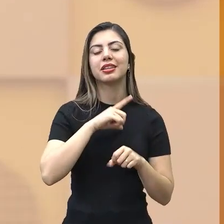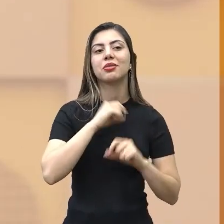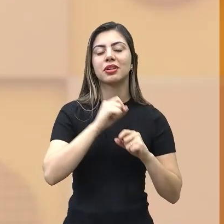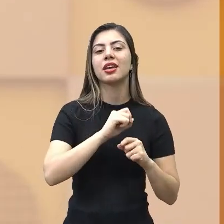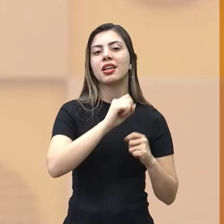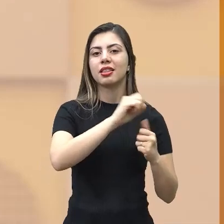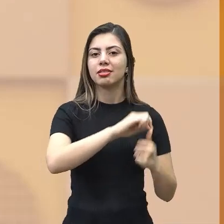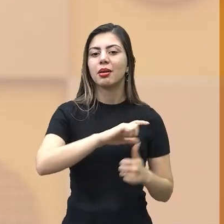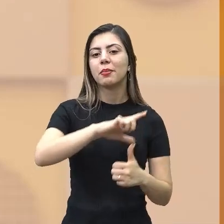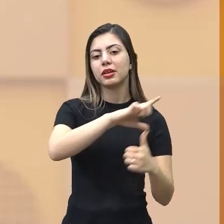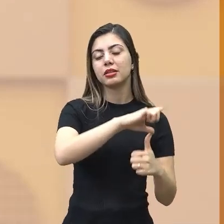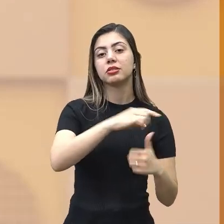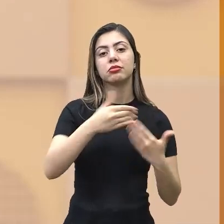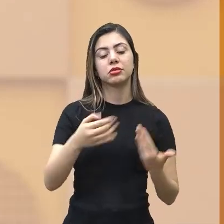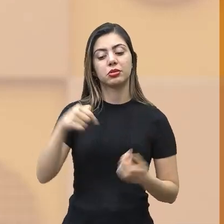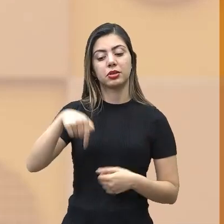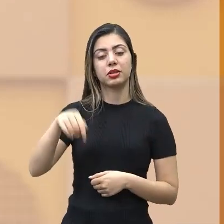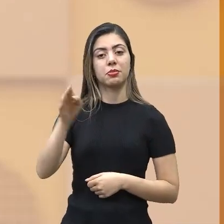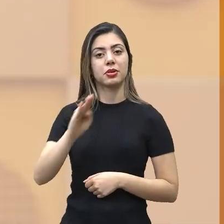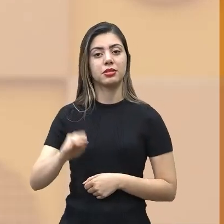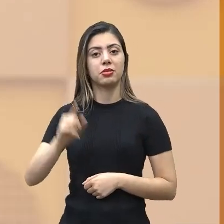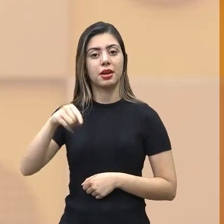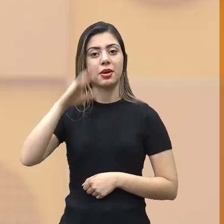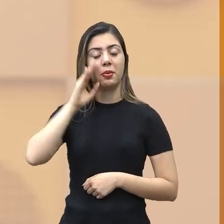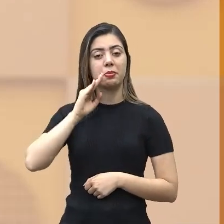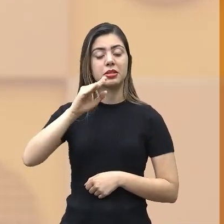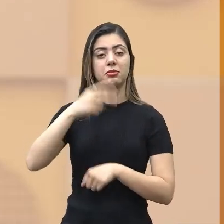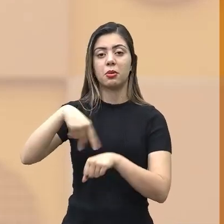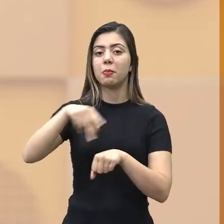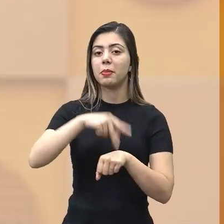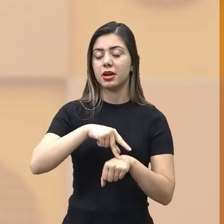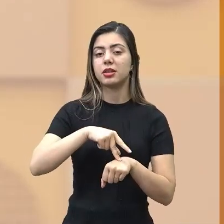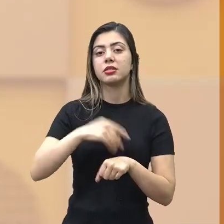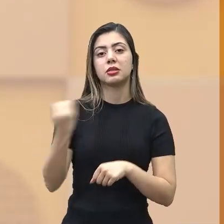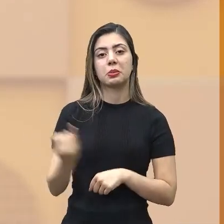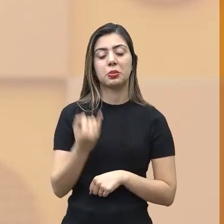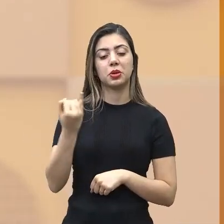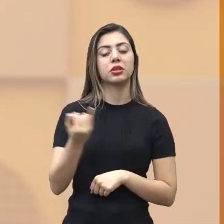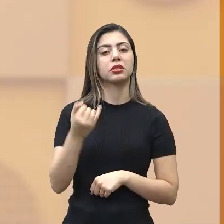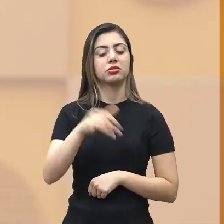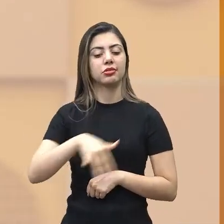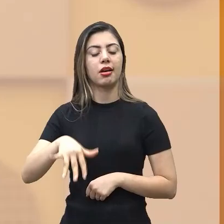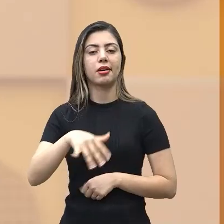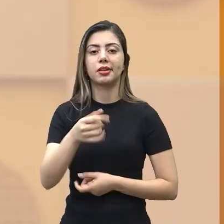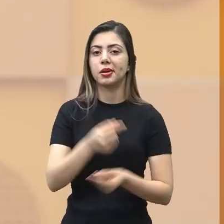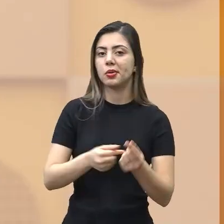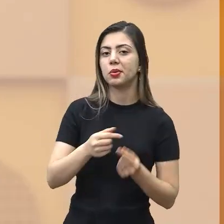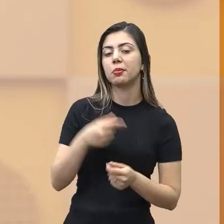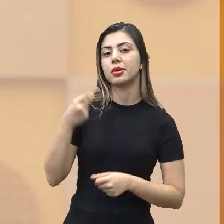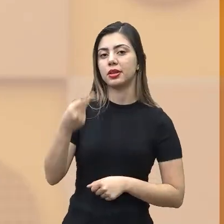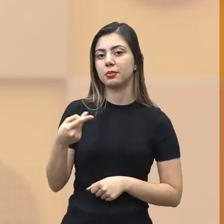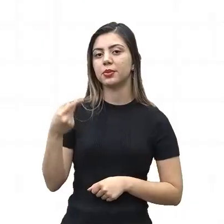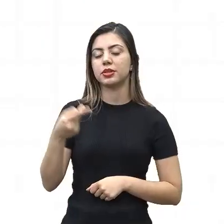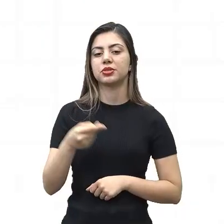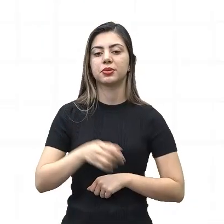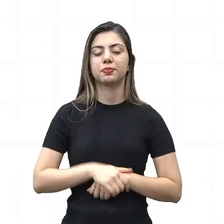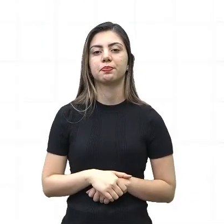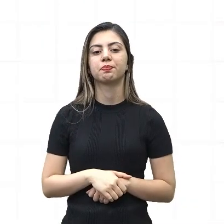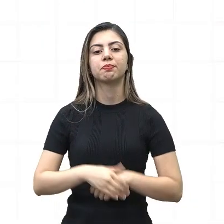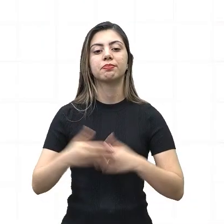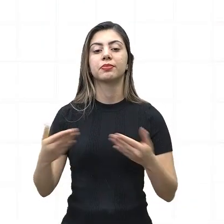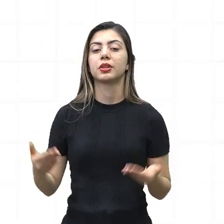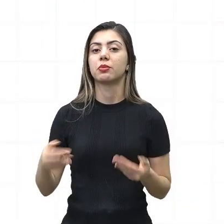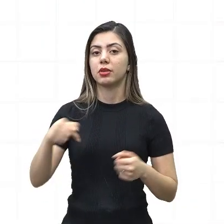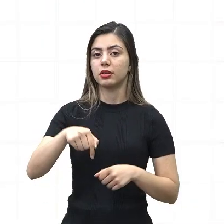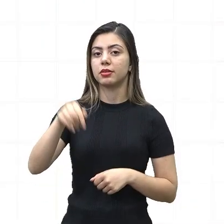é que o Brasil ainda é o principal país da América Latina nesse sentido, da economia e da política também, né? A gente tem aqui no